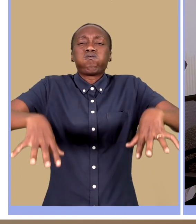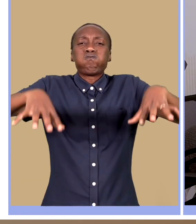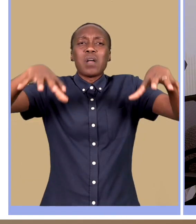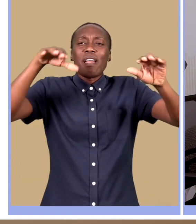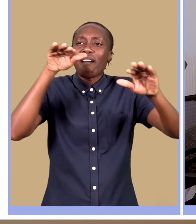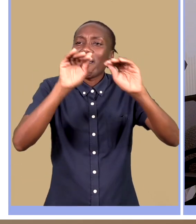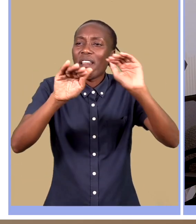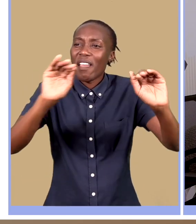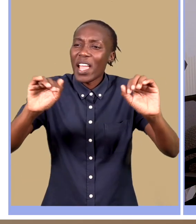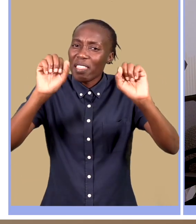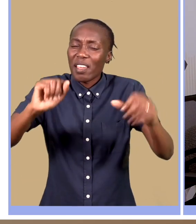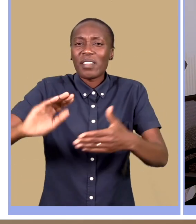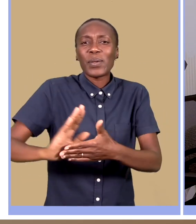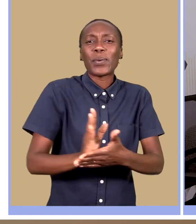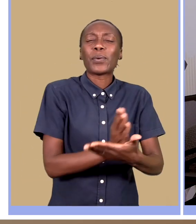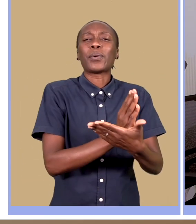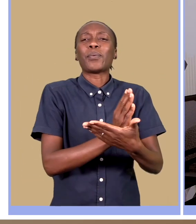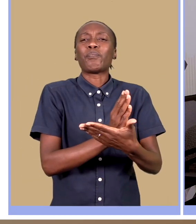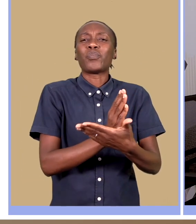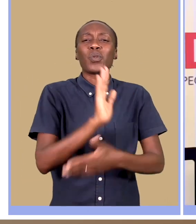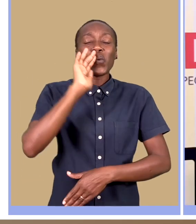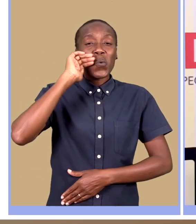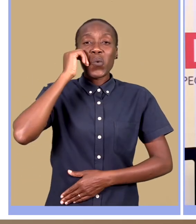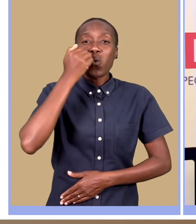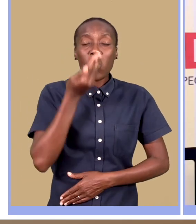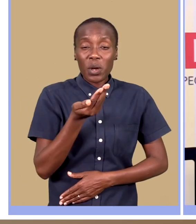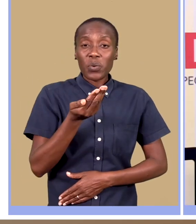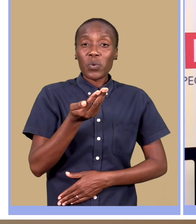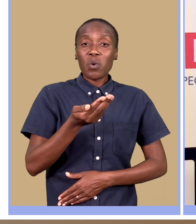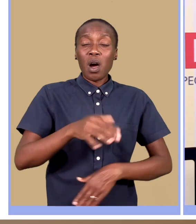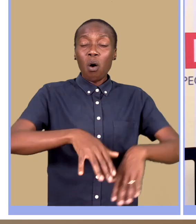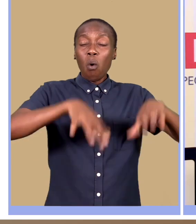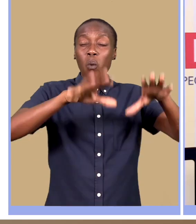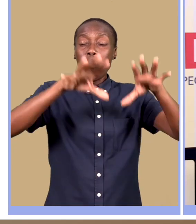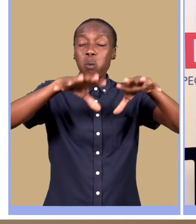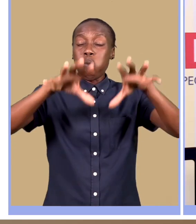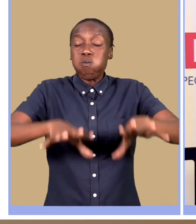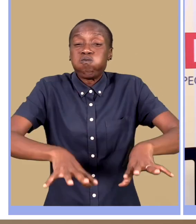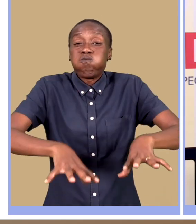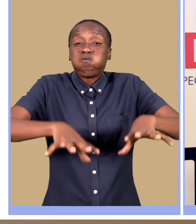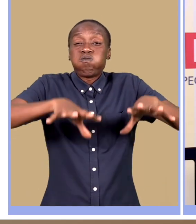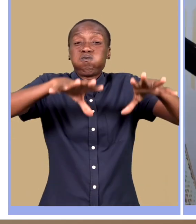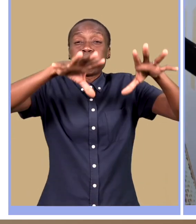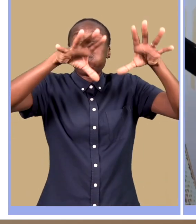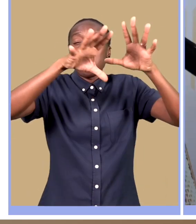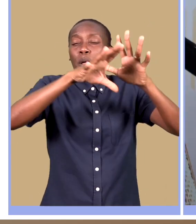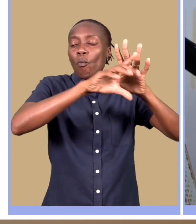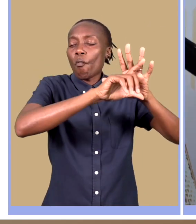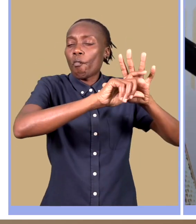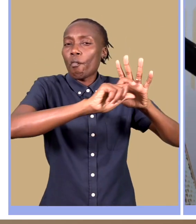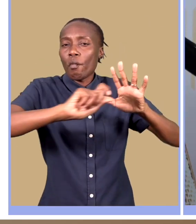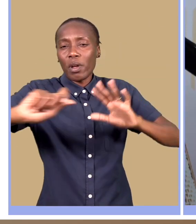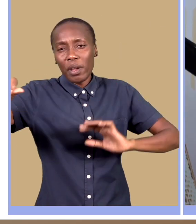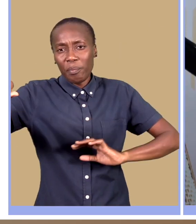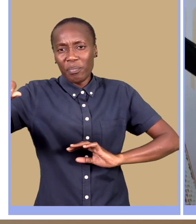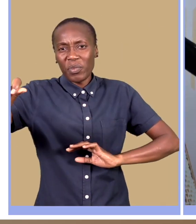sair daquela zona, não queriam sair, mas quando a água puxou tudo que estava ali, então alguém